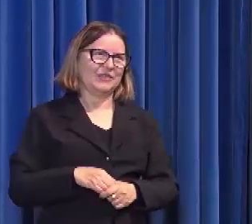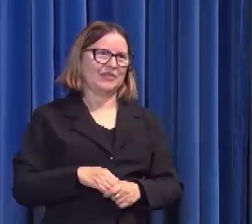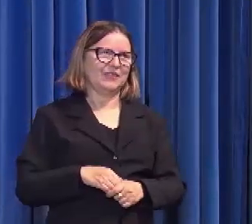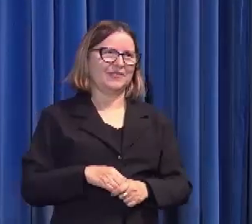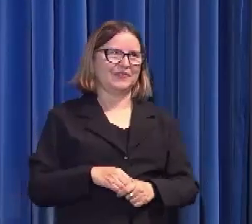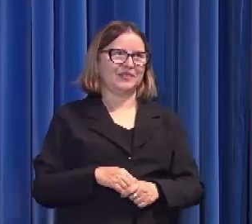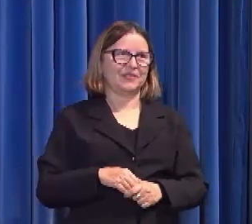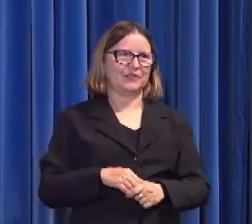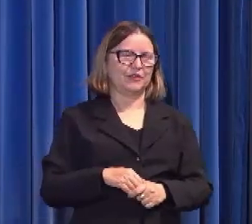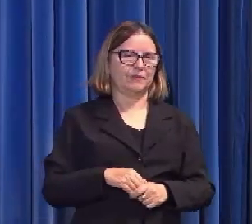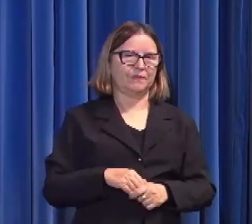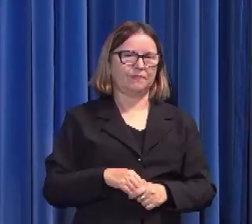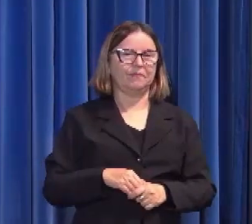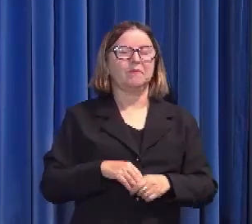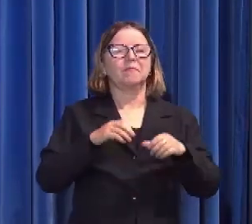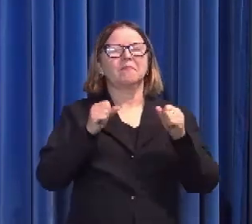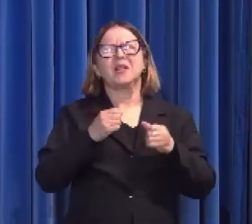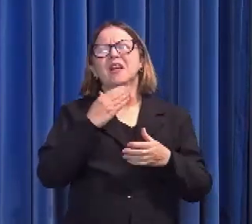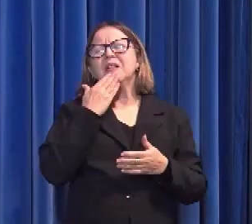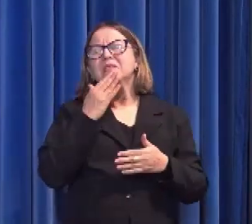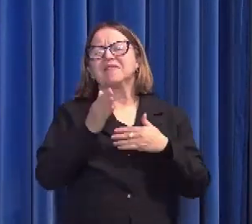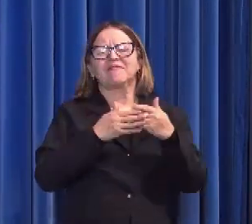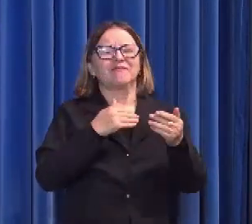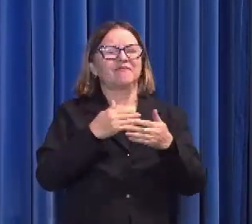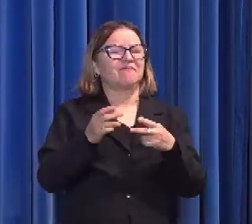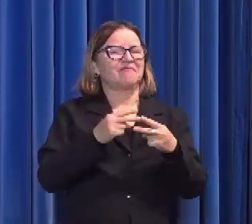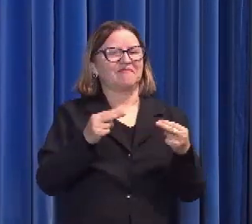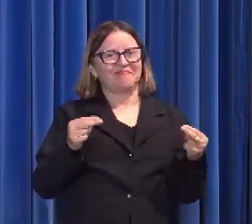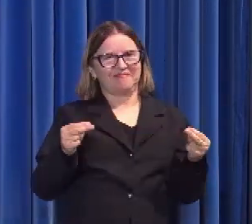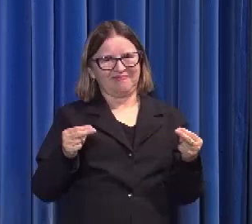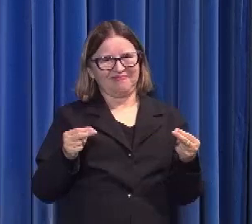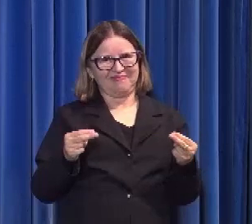e pode pedir tudo o que quiser